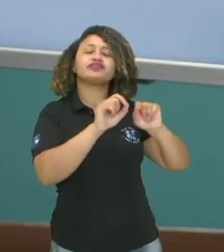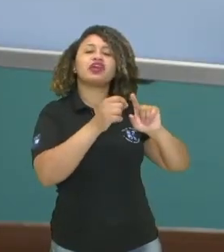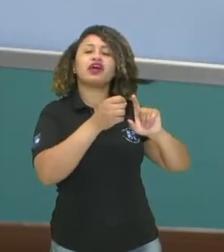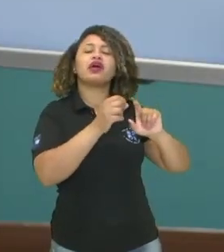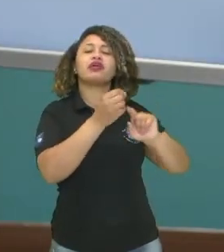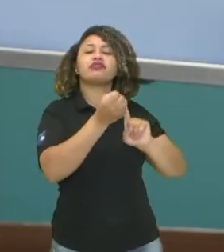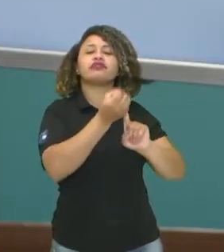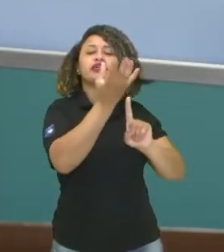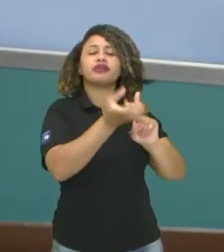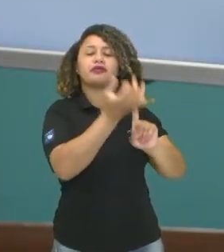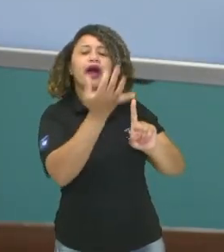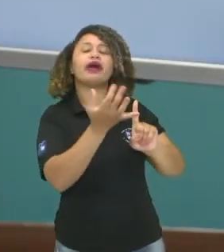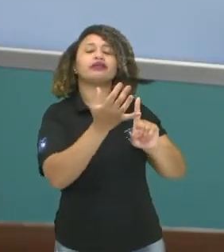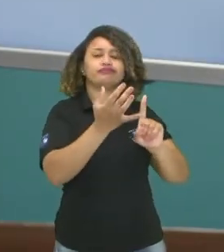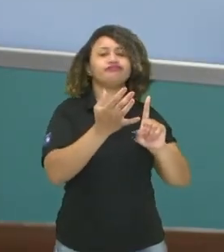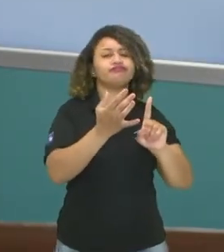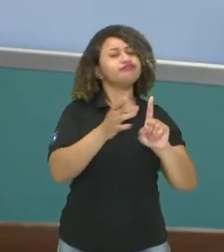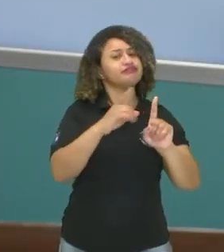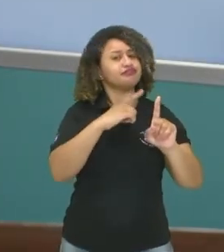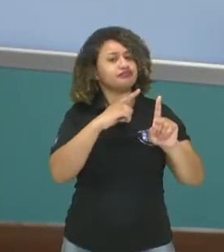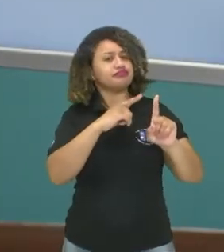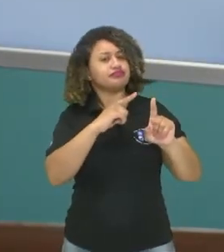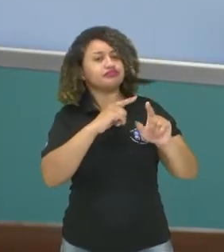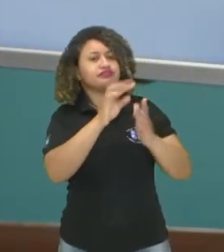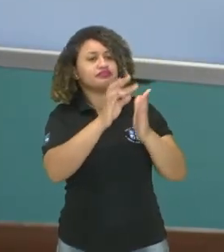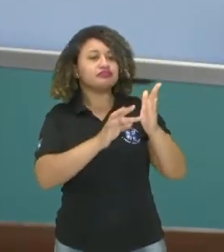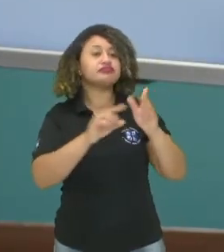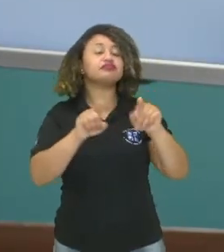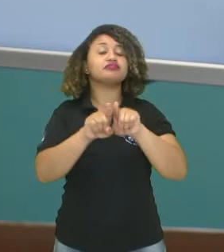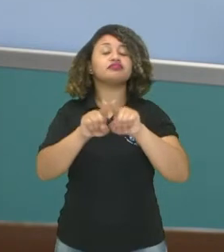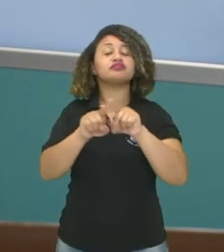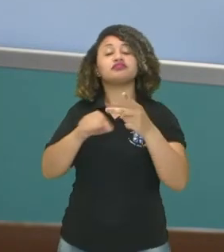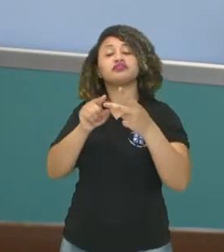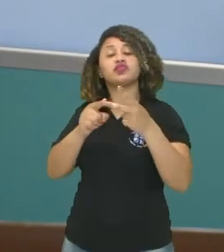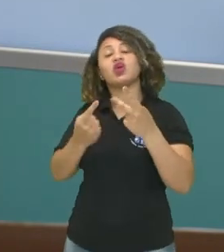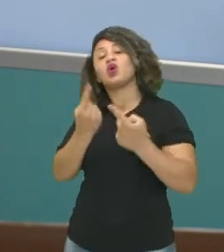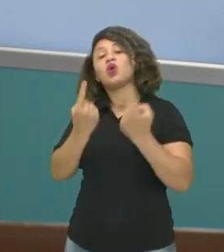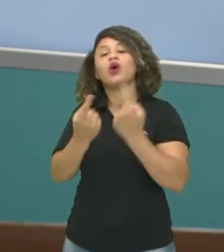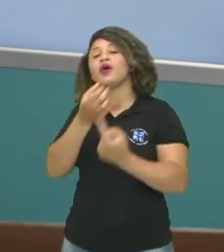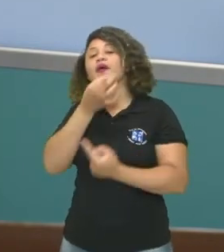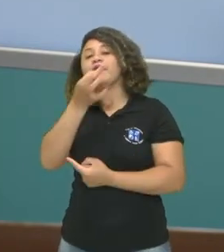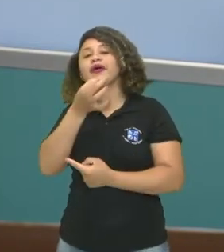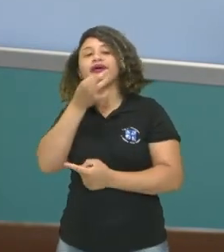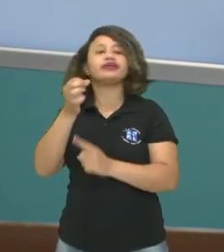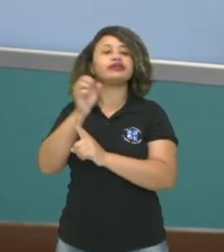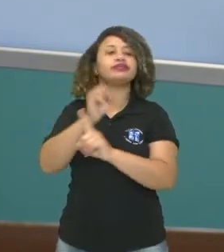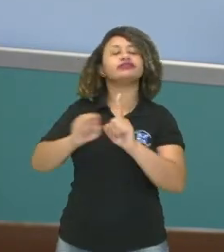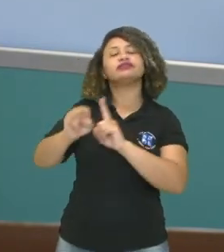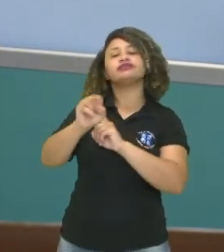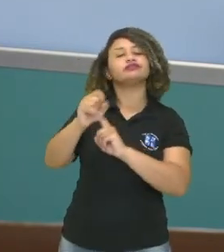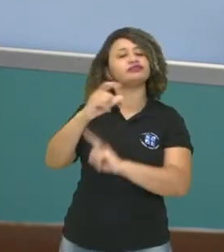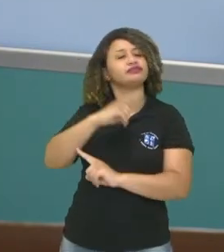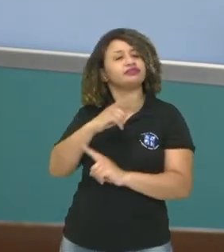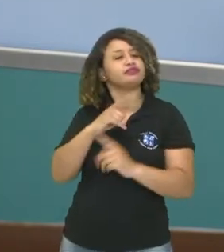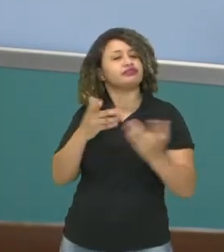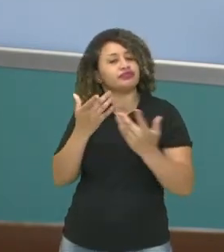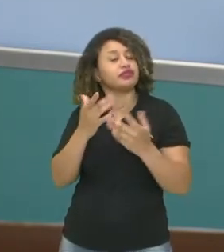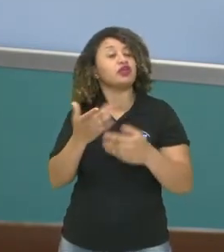crítica social, que avaliação de um tema atual está sendo feito aqui? Vejamos a possibilidade de